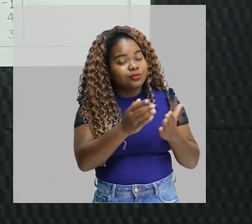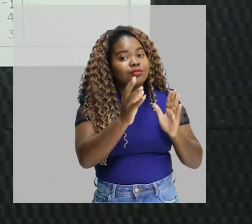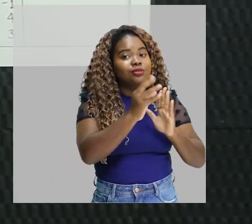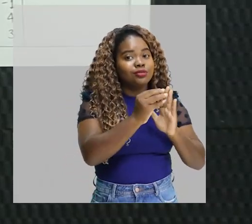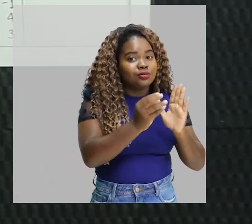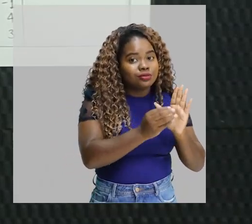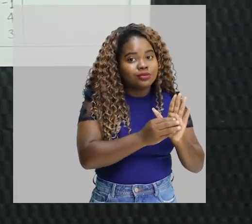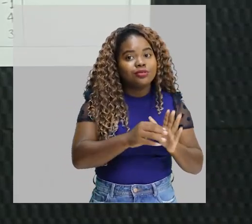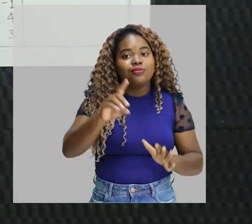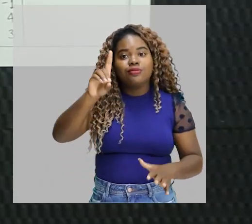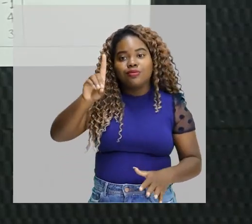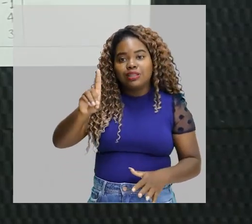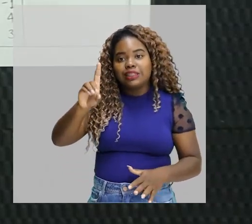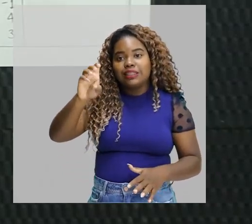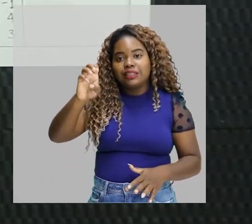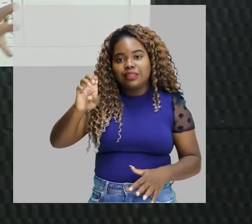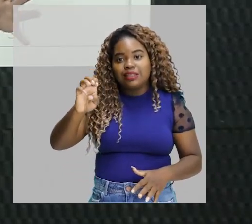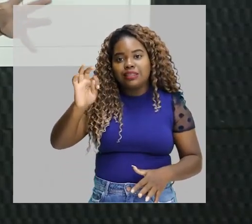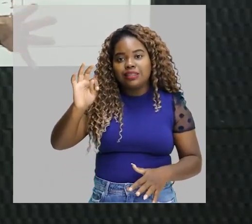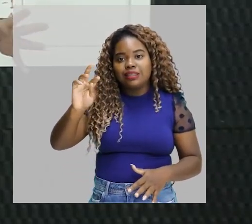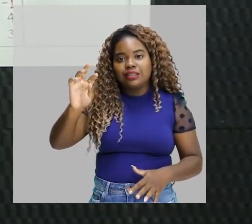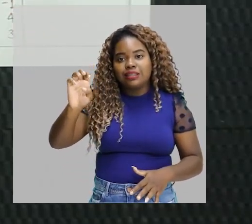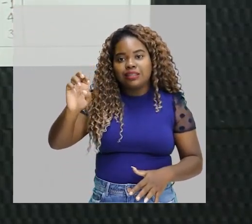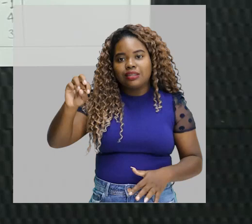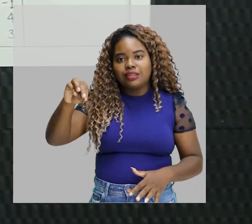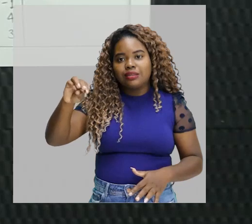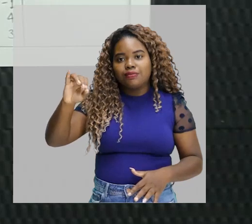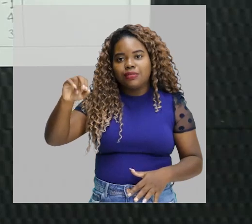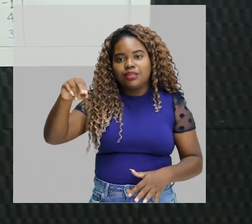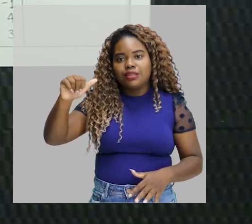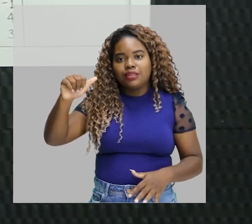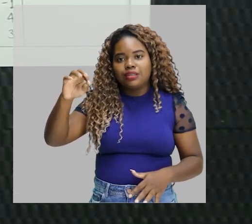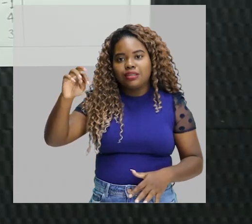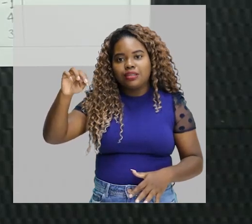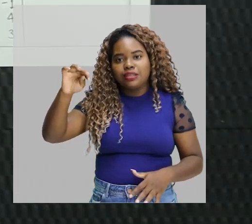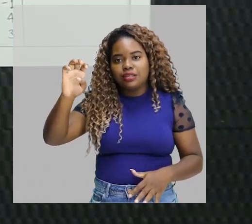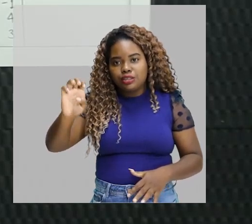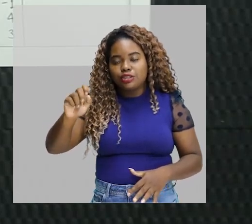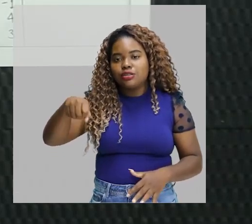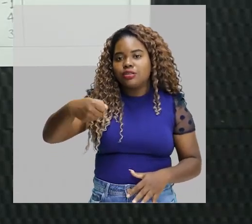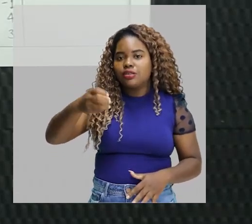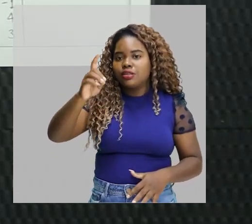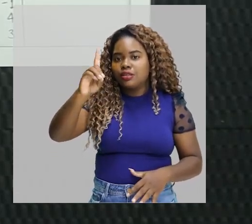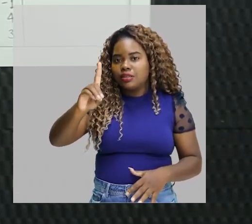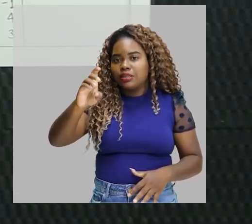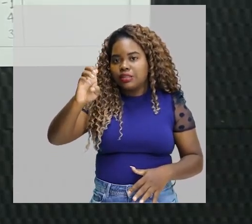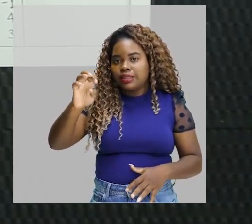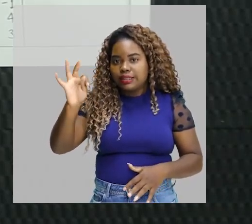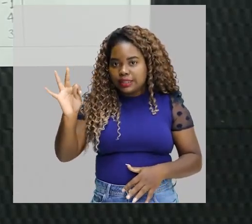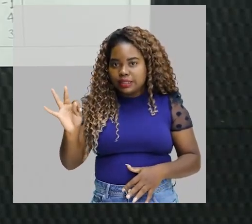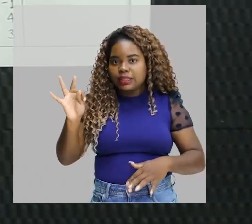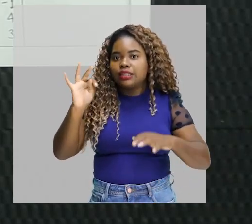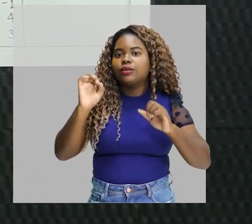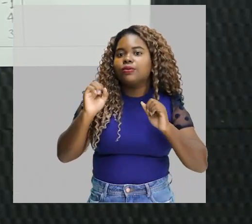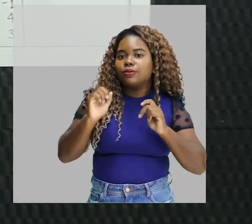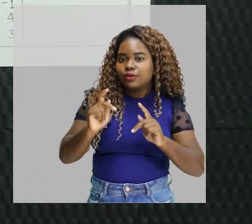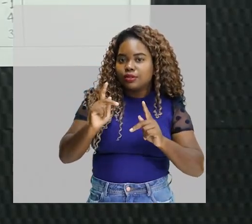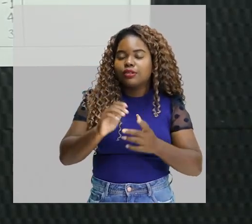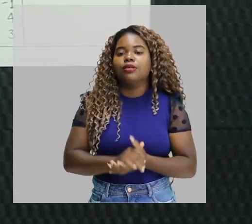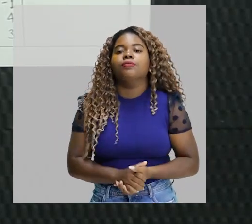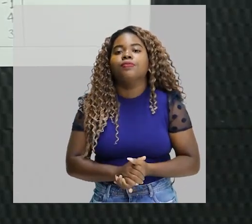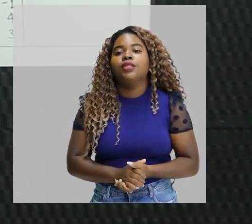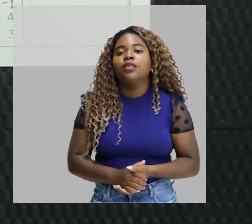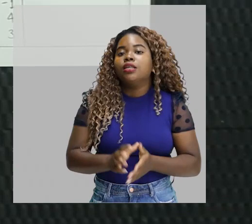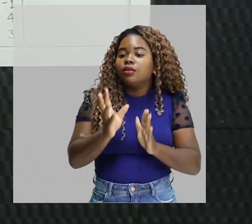do determinante né falamos de matrizes falamos agora vamos estamos falando de determinante que são assuntos